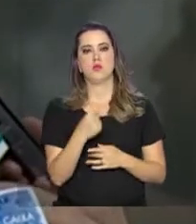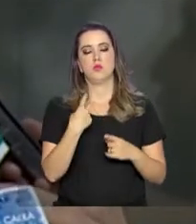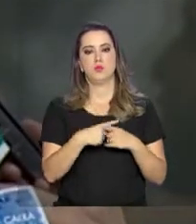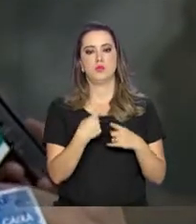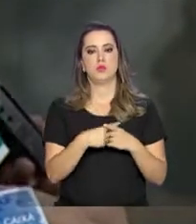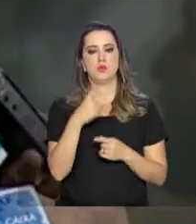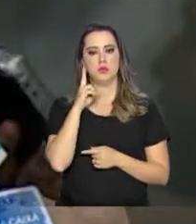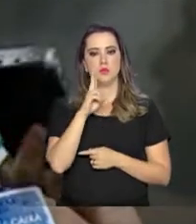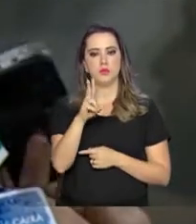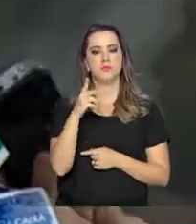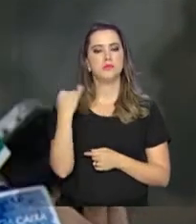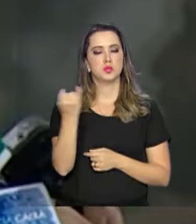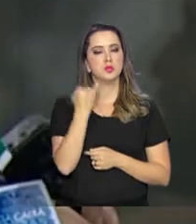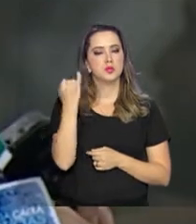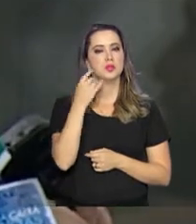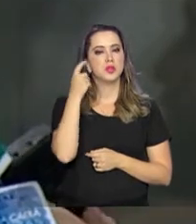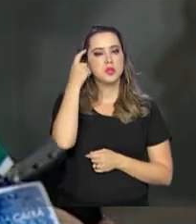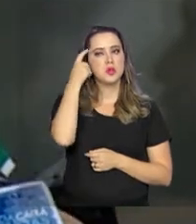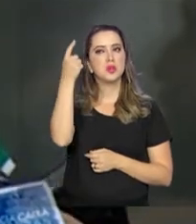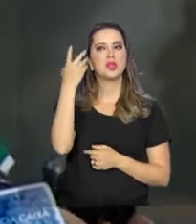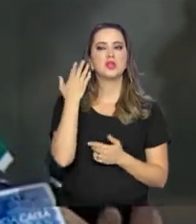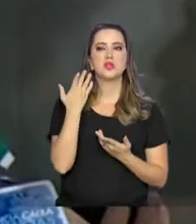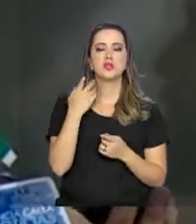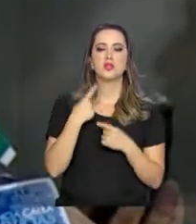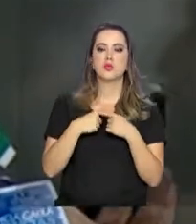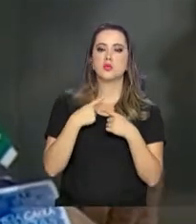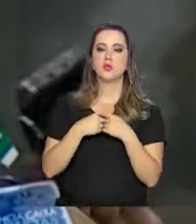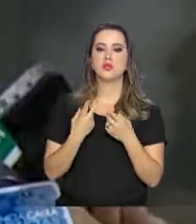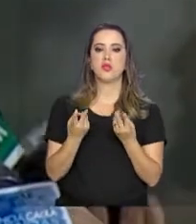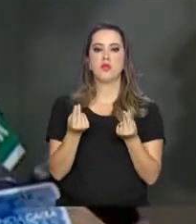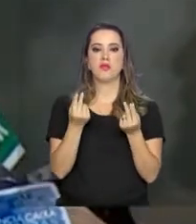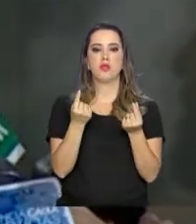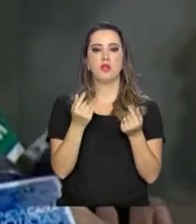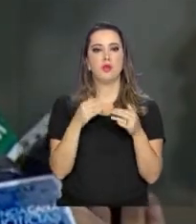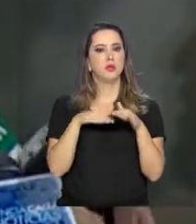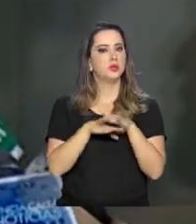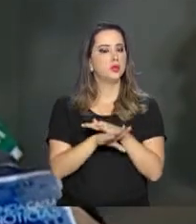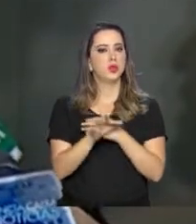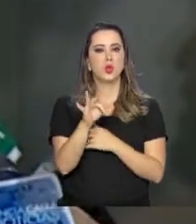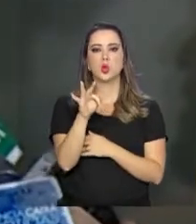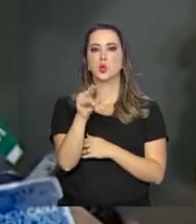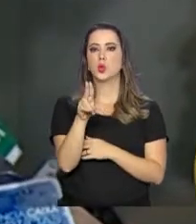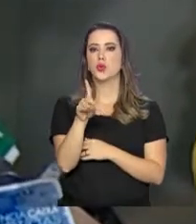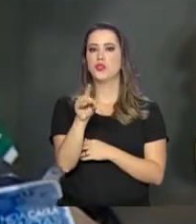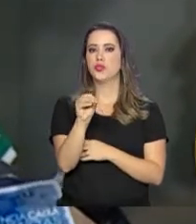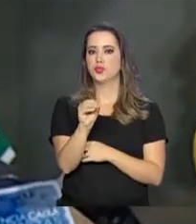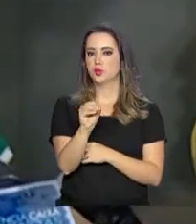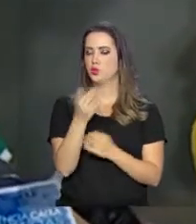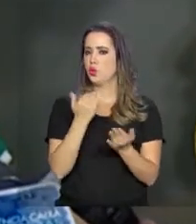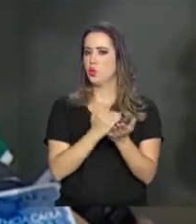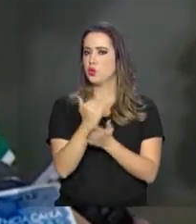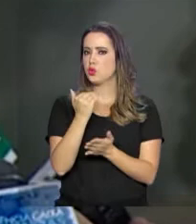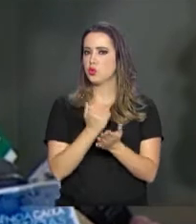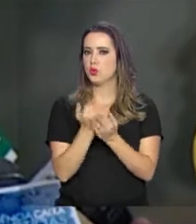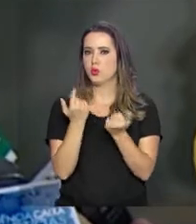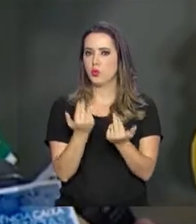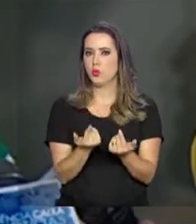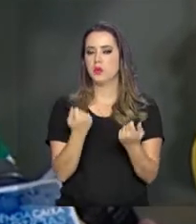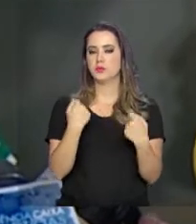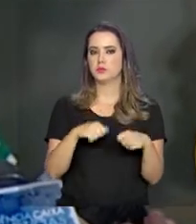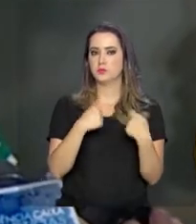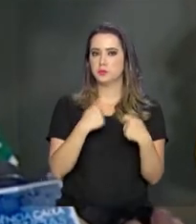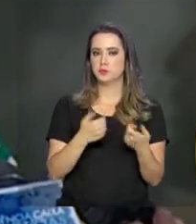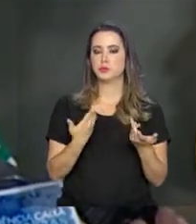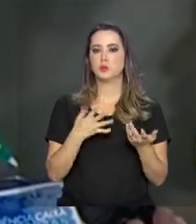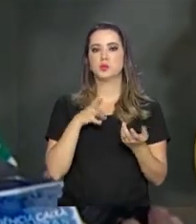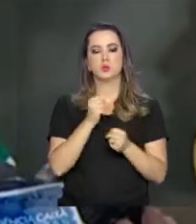eu considero uma forma inteligente, porque ela não afeta o custo do fundo, tá? Então, e ela depende do resultado do fundo. Então,